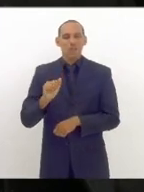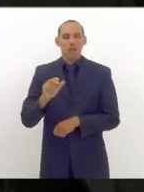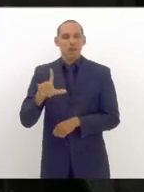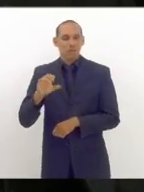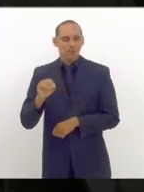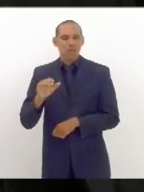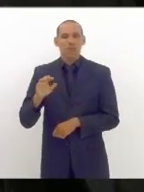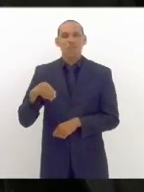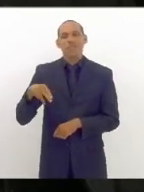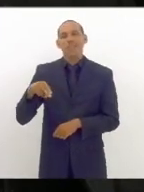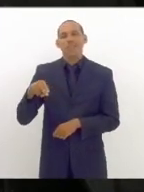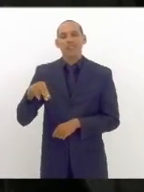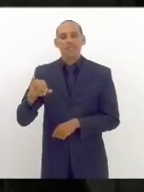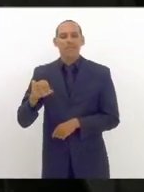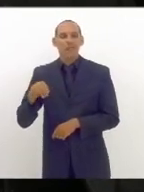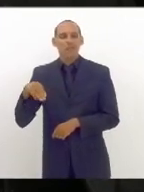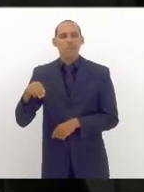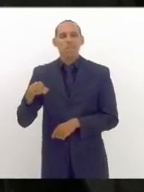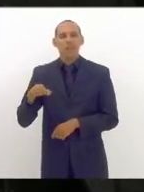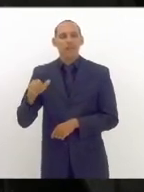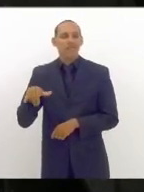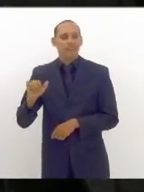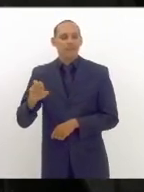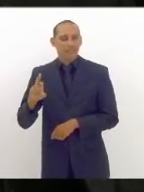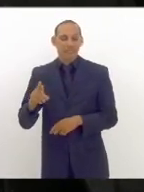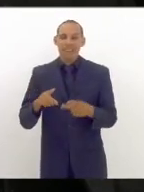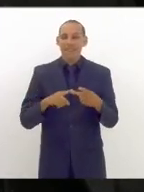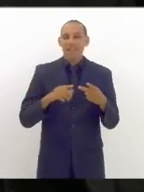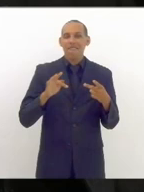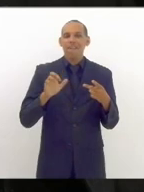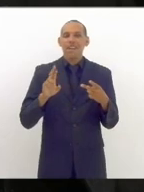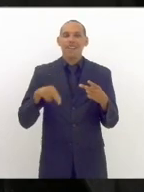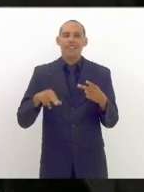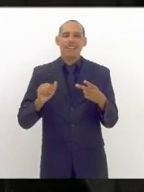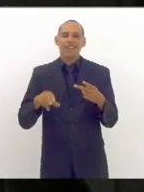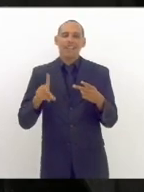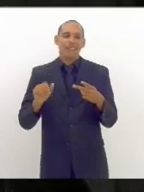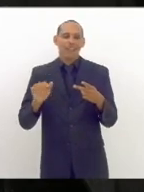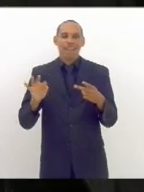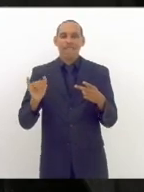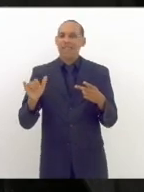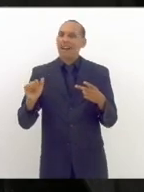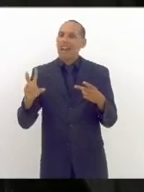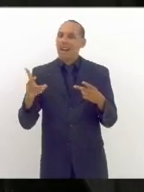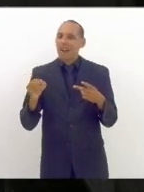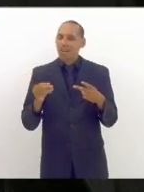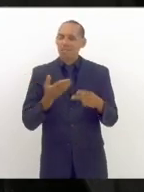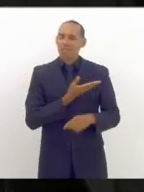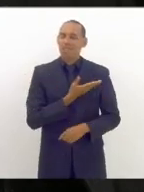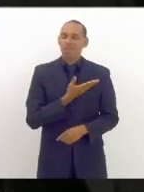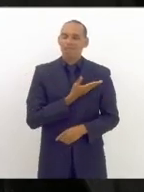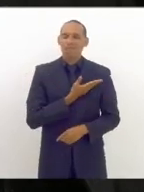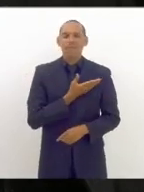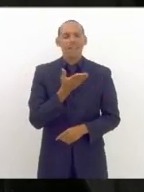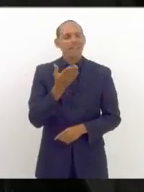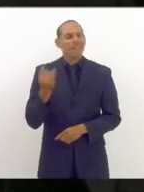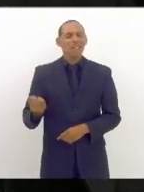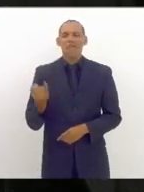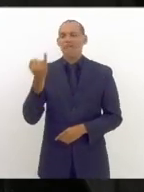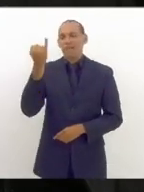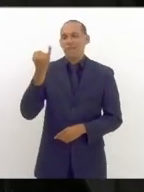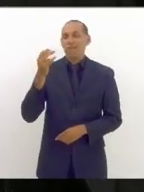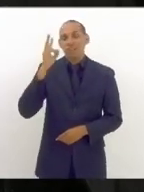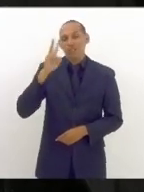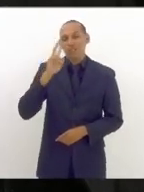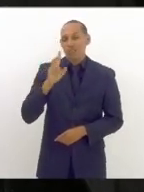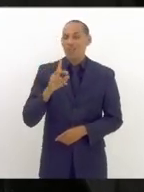a Fernanda Fialho, nossa subsecretária, minha amiga, peça fundamental numa das histórias de vida aqui que estão entrelaçadas ao